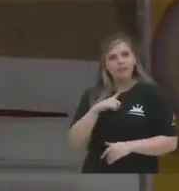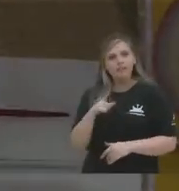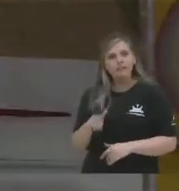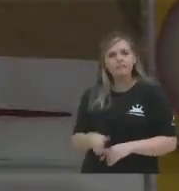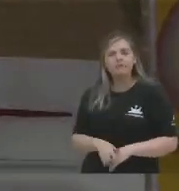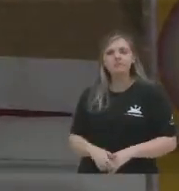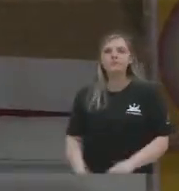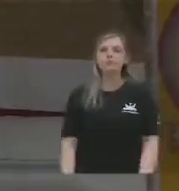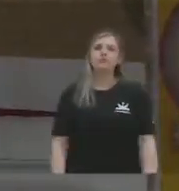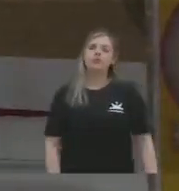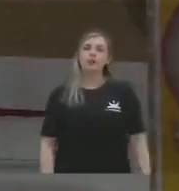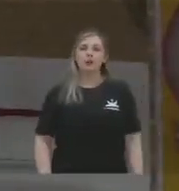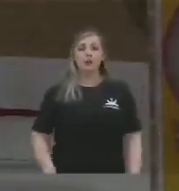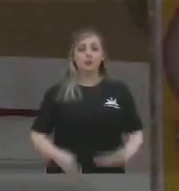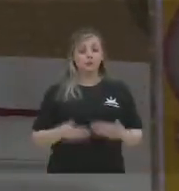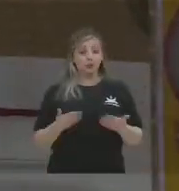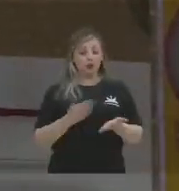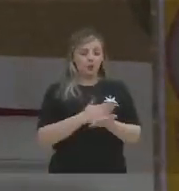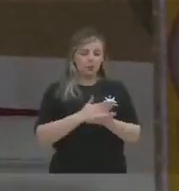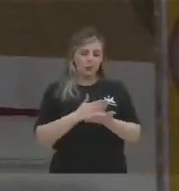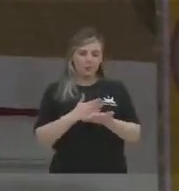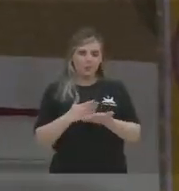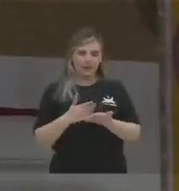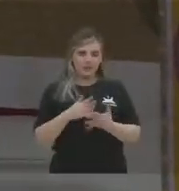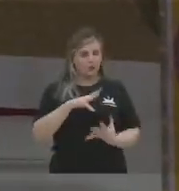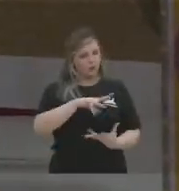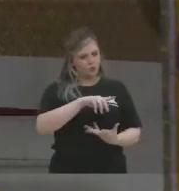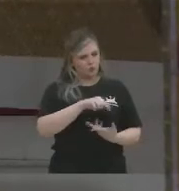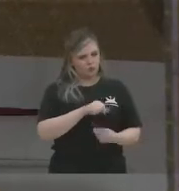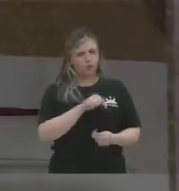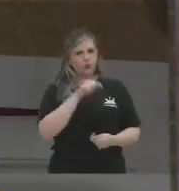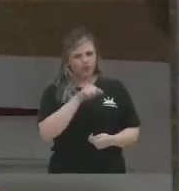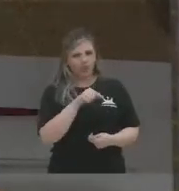conduzi-la a uma outra realidade.